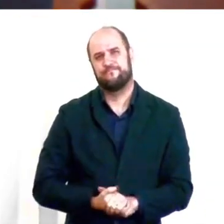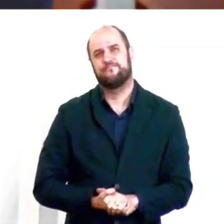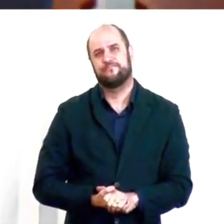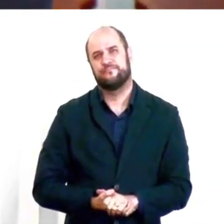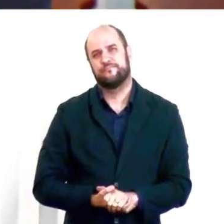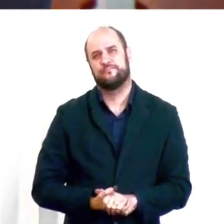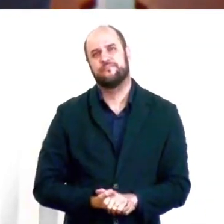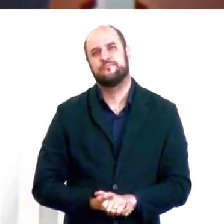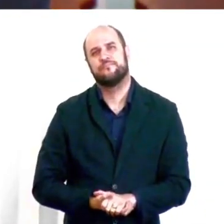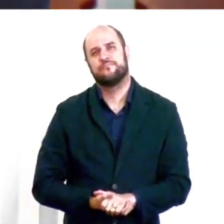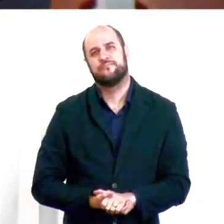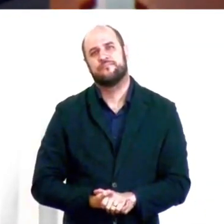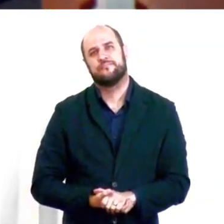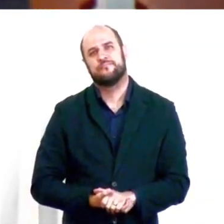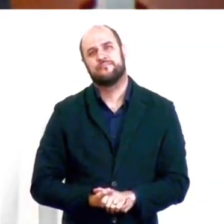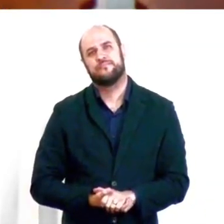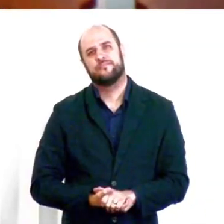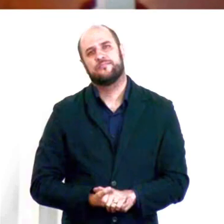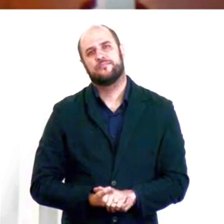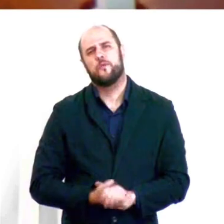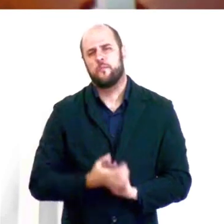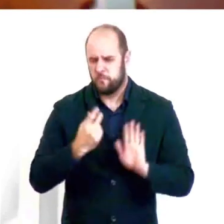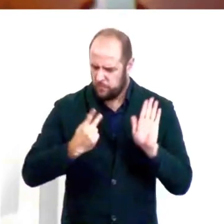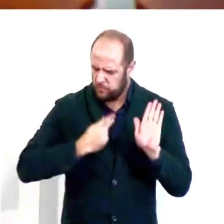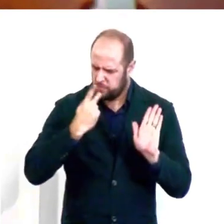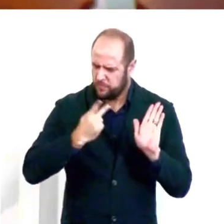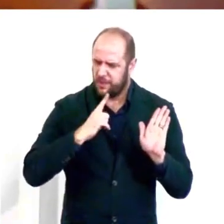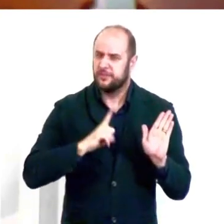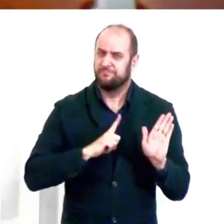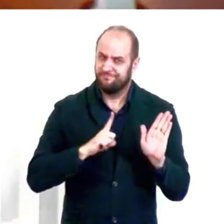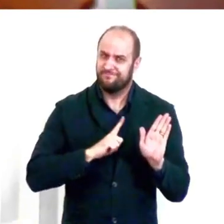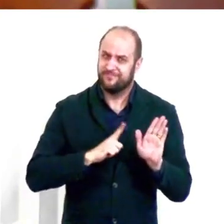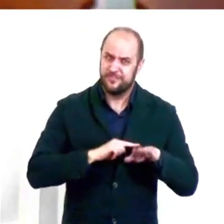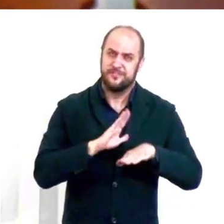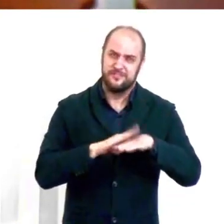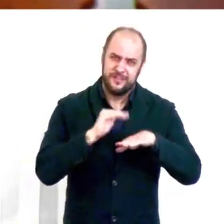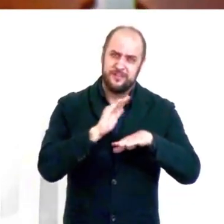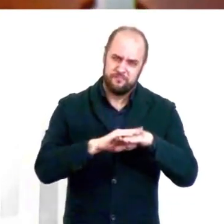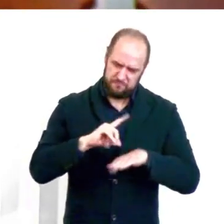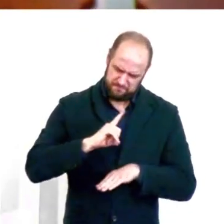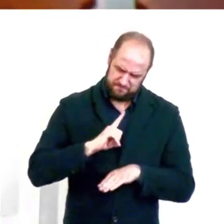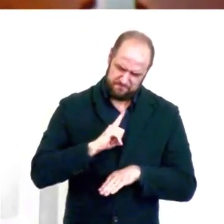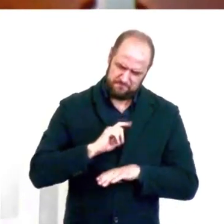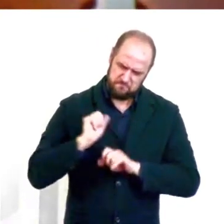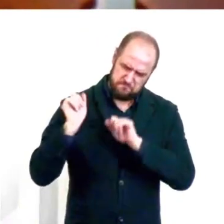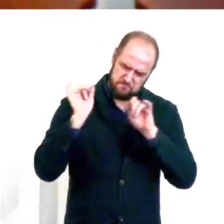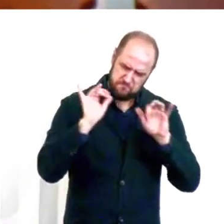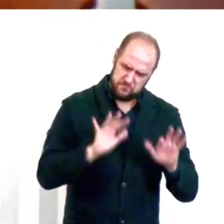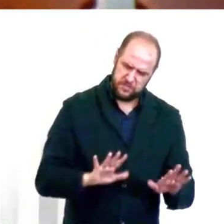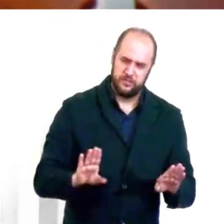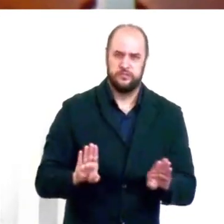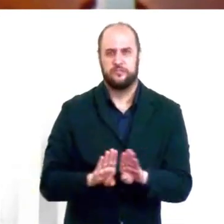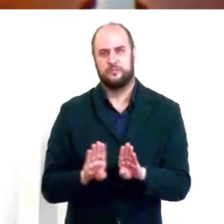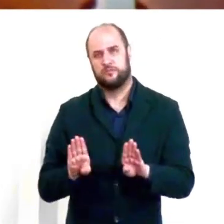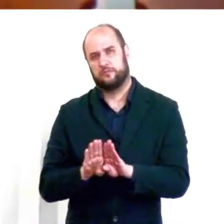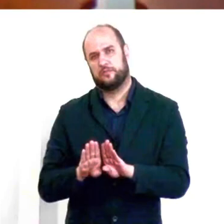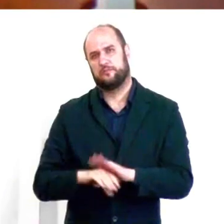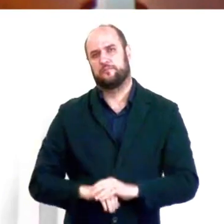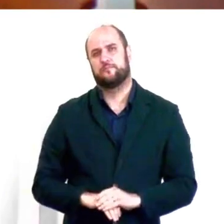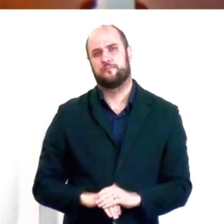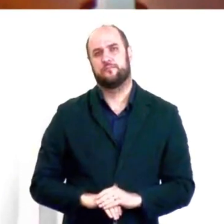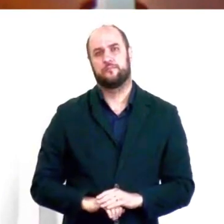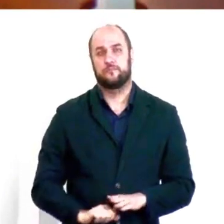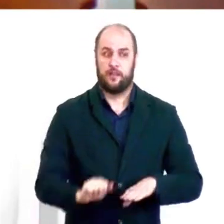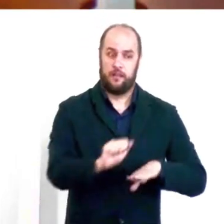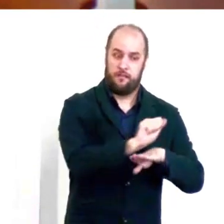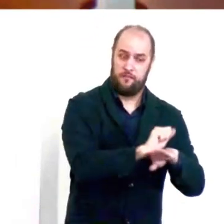aqui. Há uma promessa aqui. Há também uma bênção para Abraão